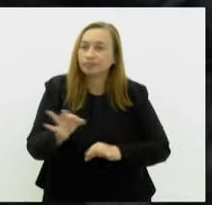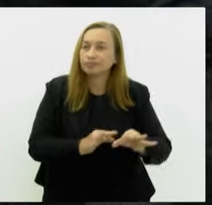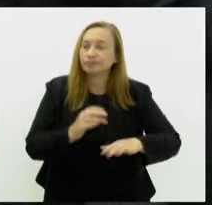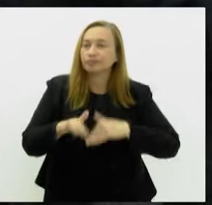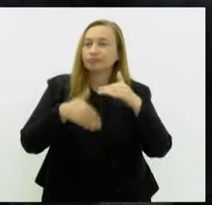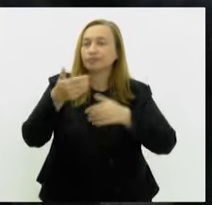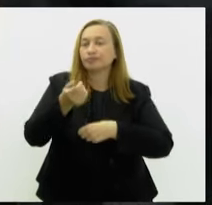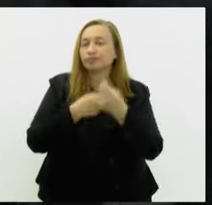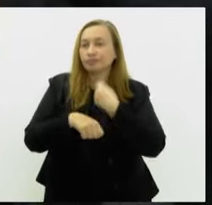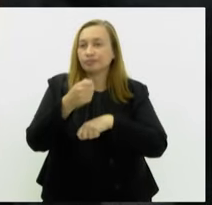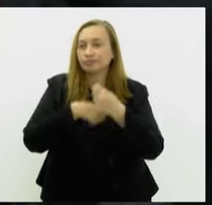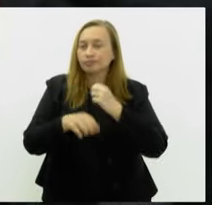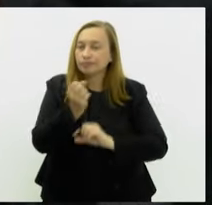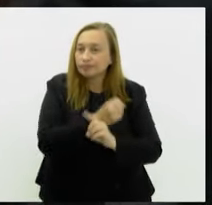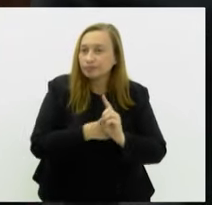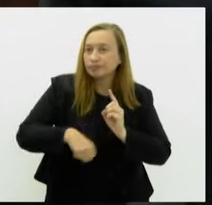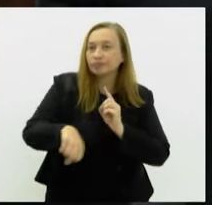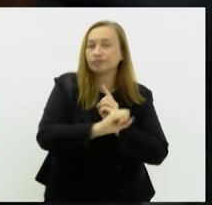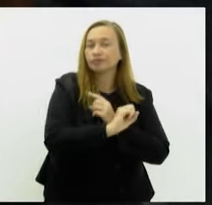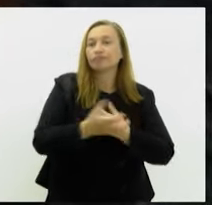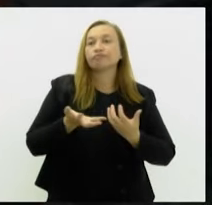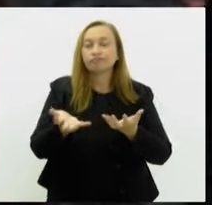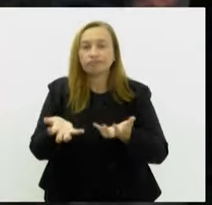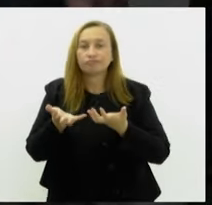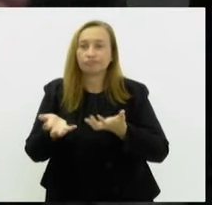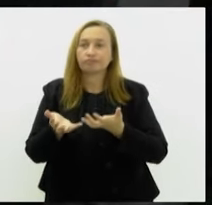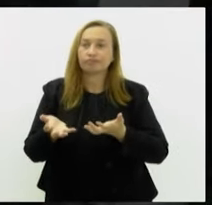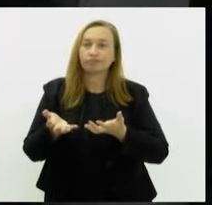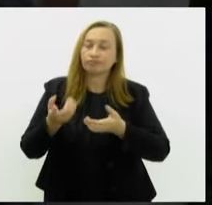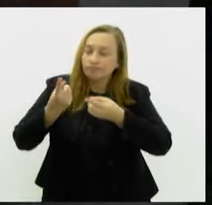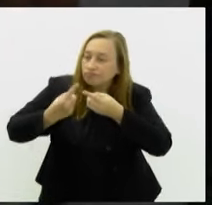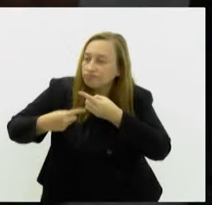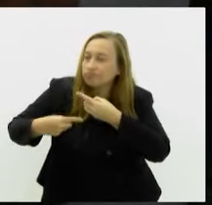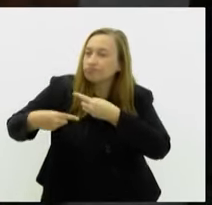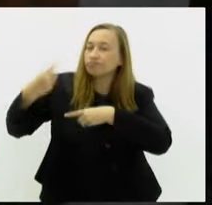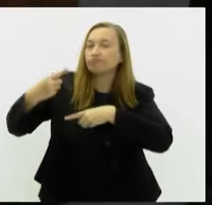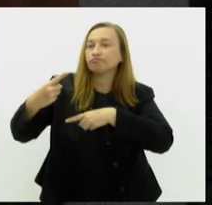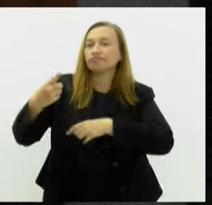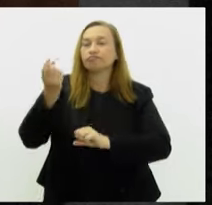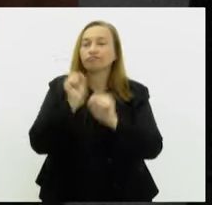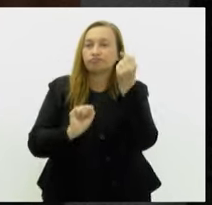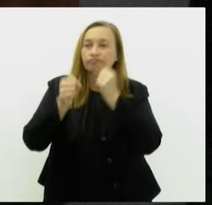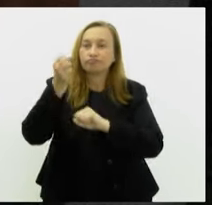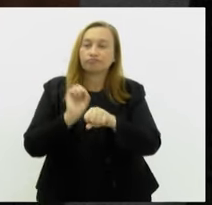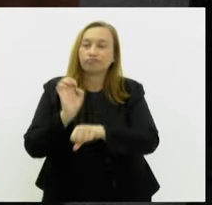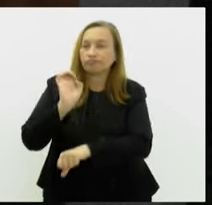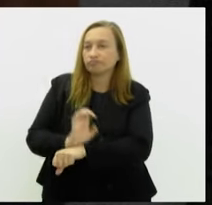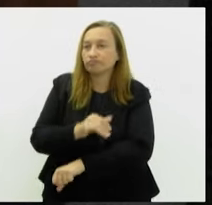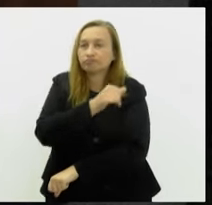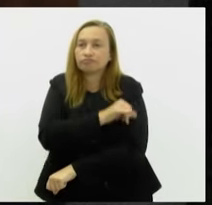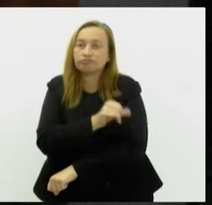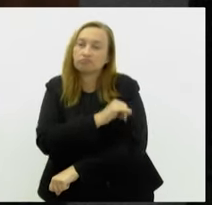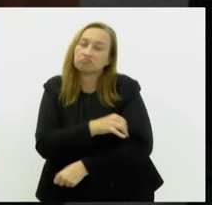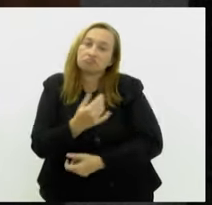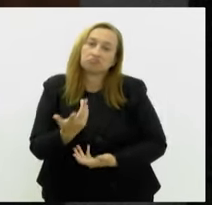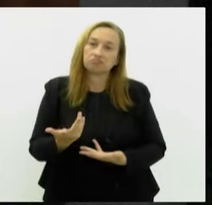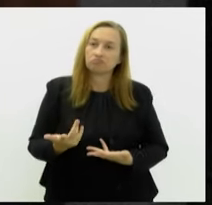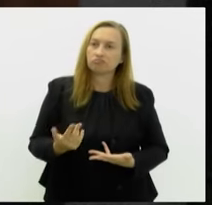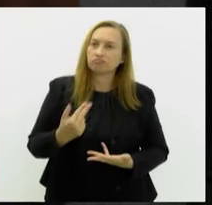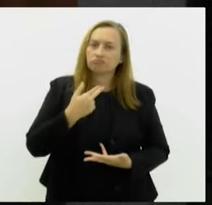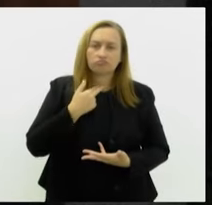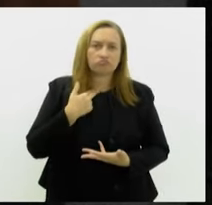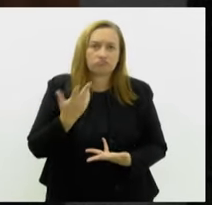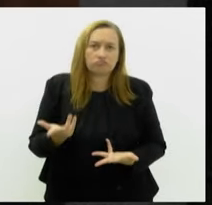e social, em que a gente quer alavancar a indústria do Estado do Rio de Janeiro, não é possível não ter nesse